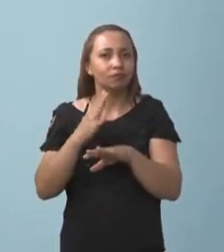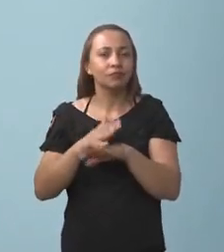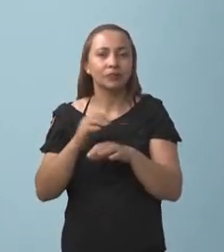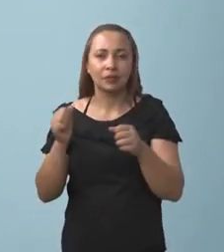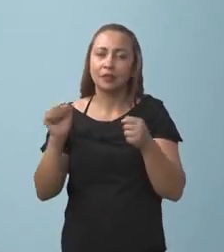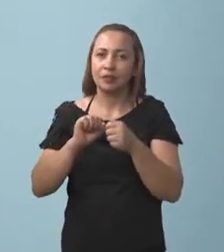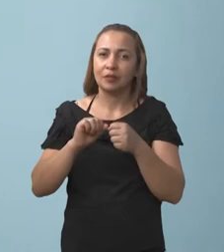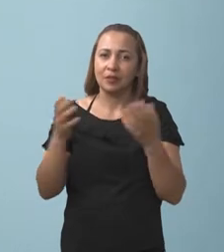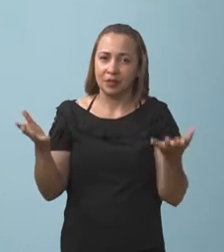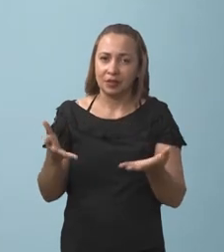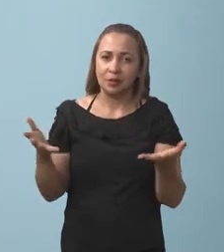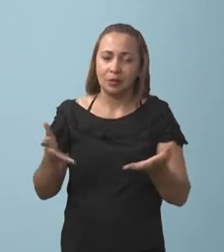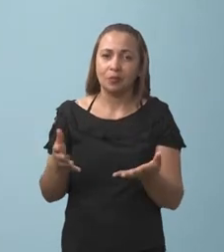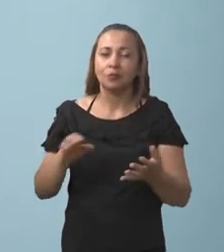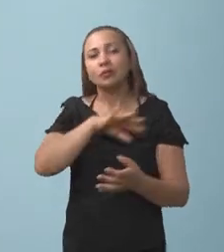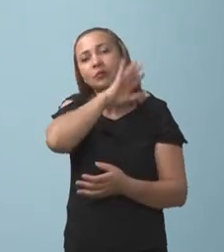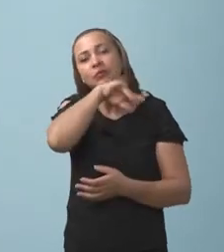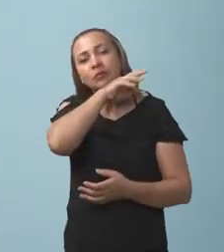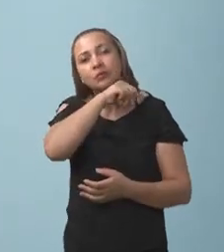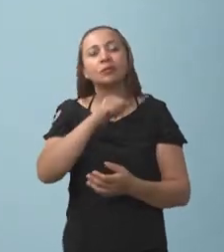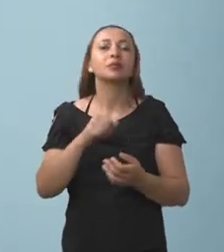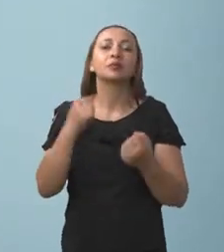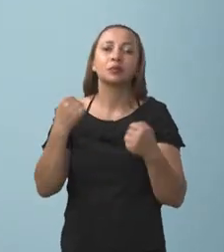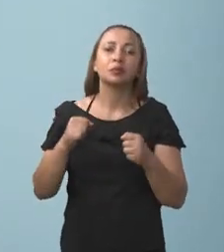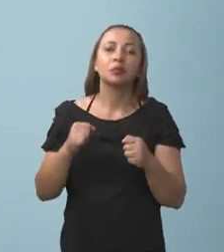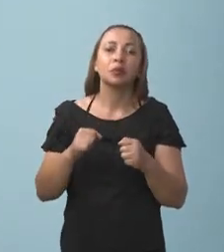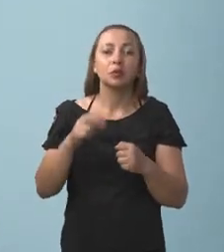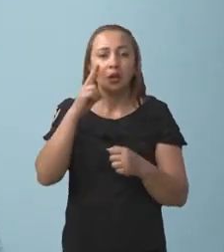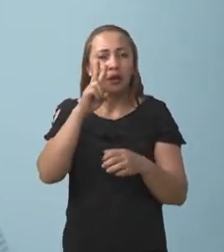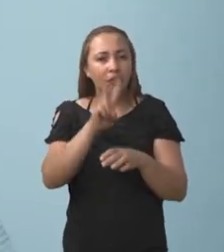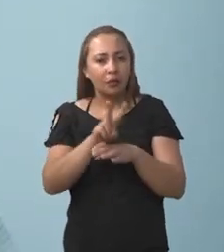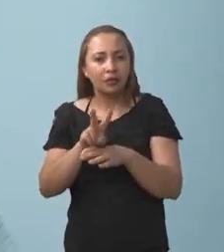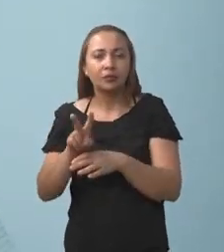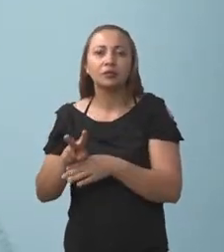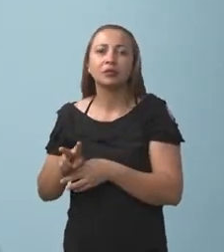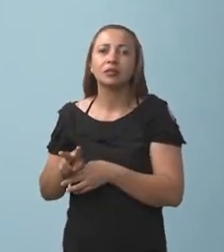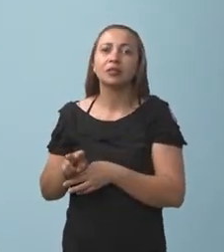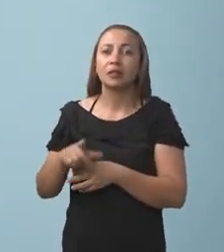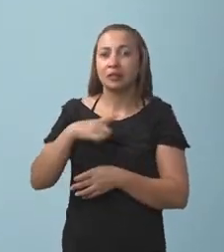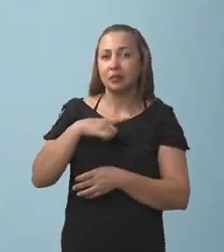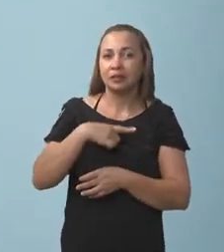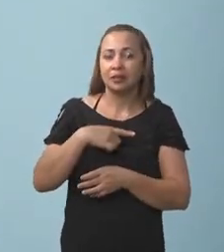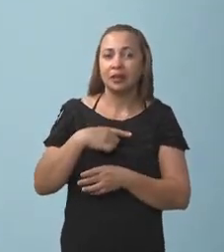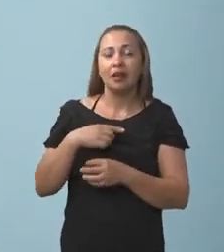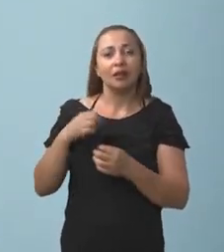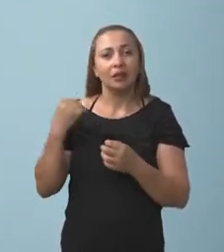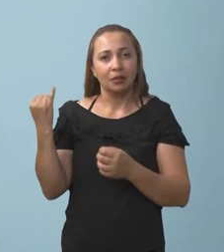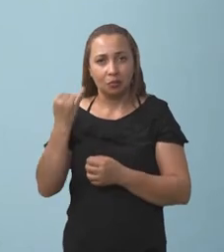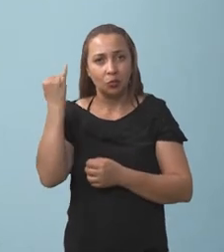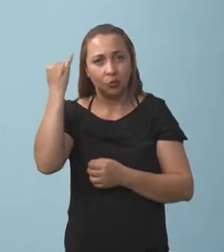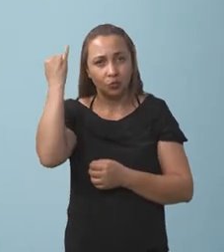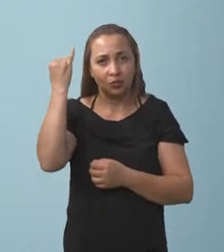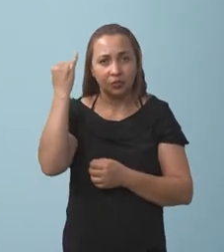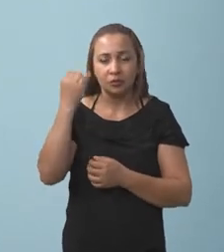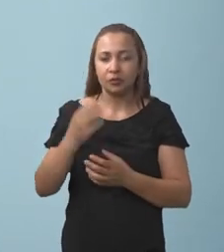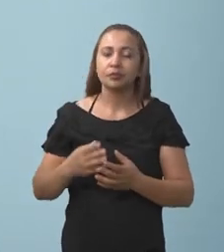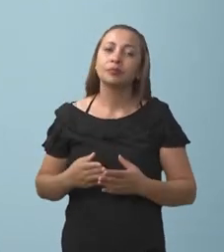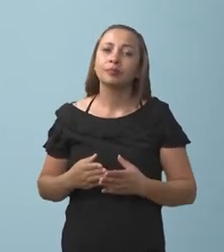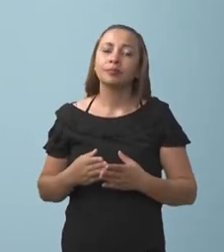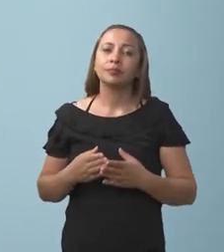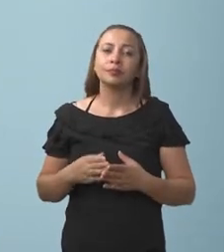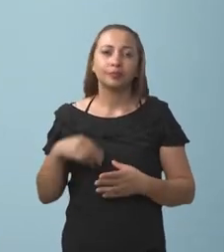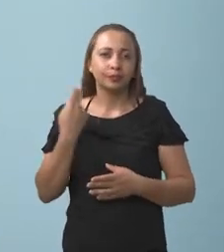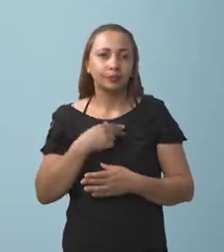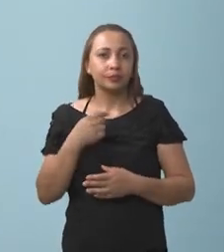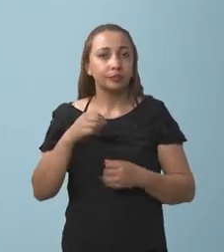que serão feitos agora em animais possam verificar e ter a aplicabilidade que ele se propõe. A